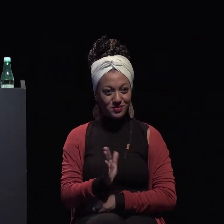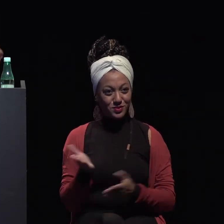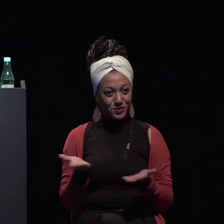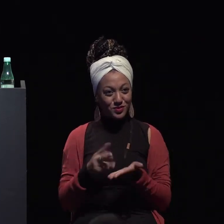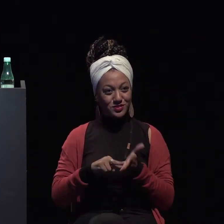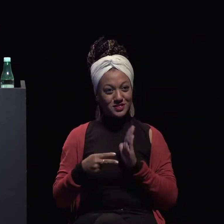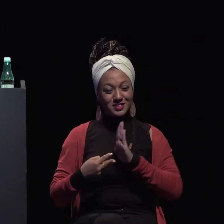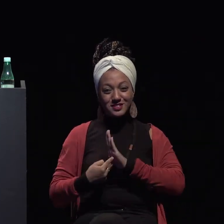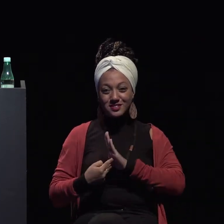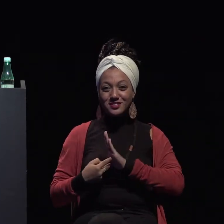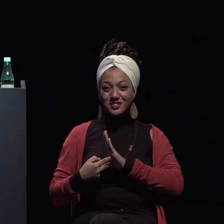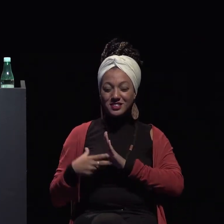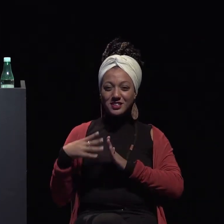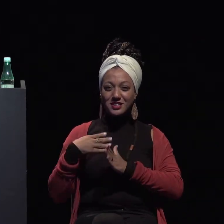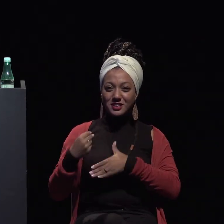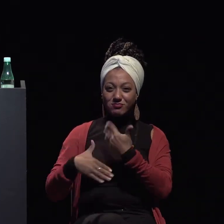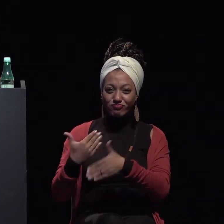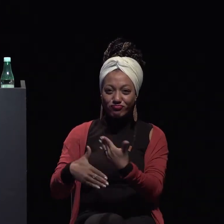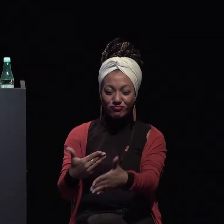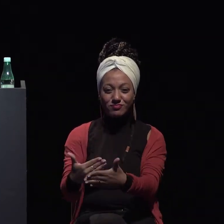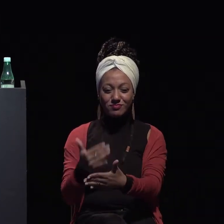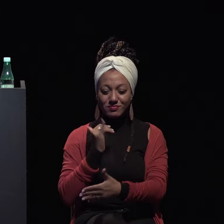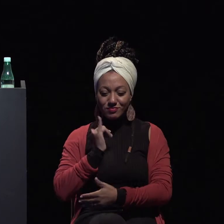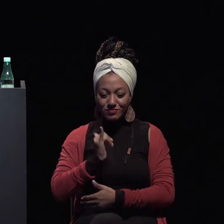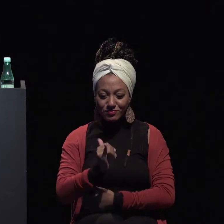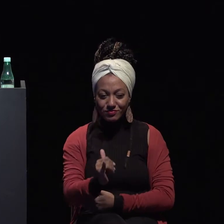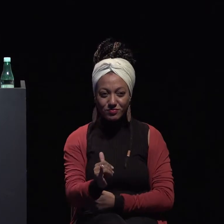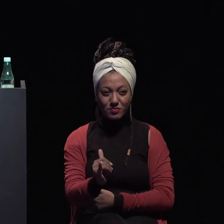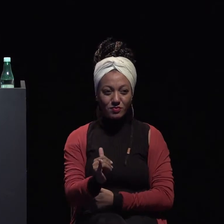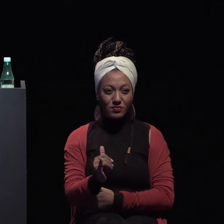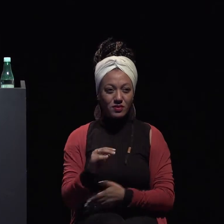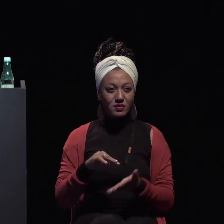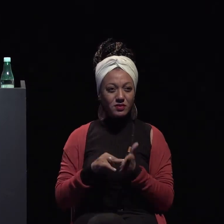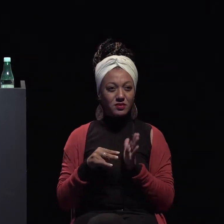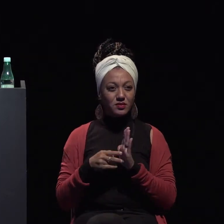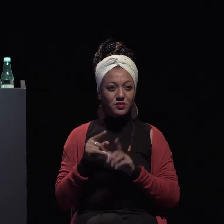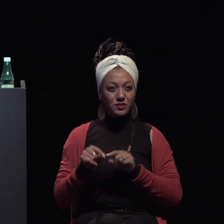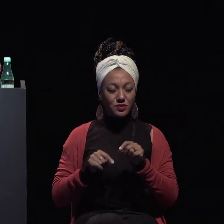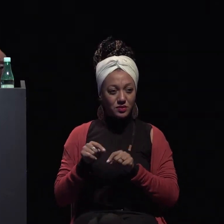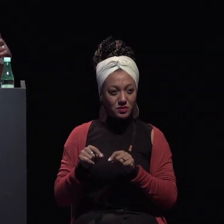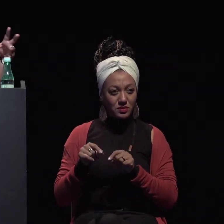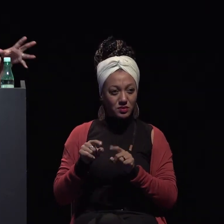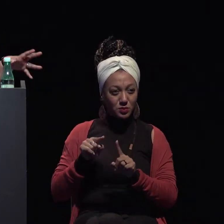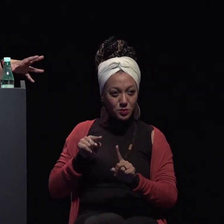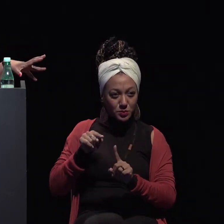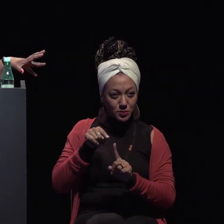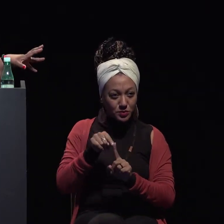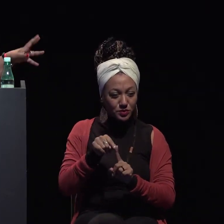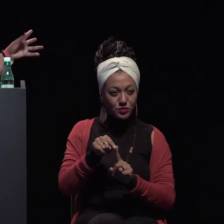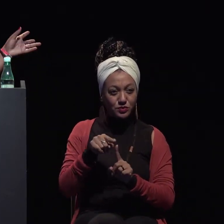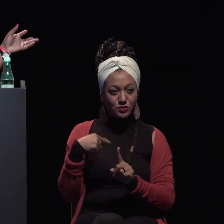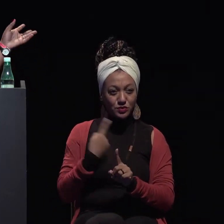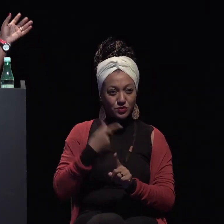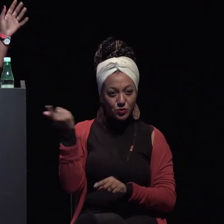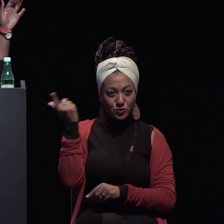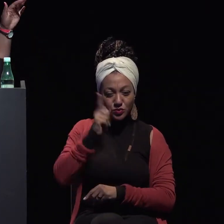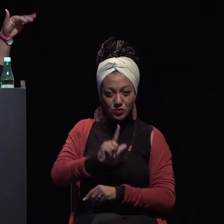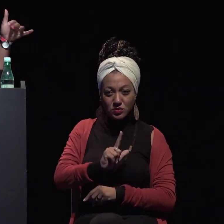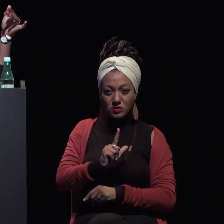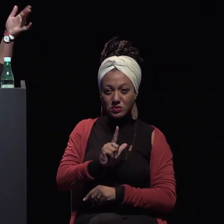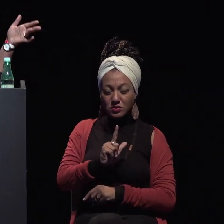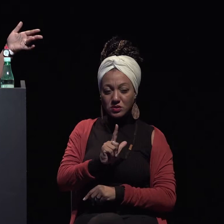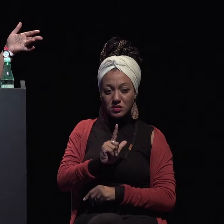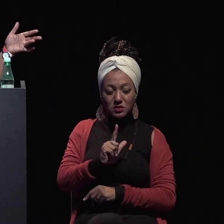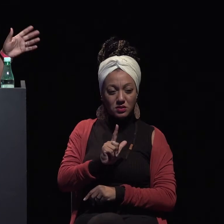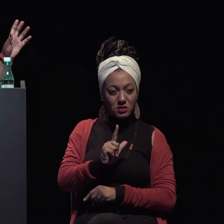mesmo geracionais. Elas contam muito. Então, a ideia era que a gente conseguisse, de um